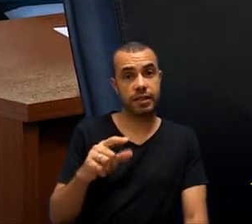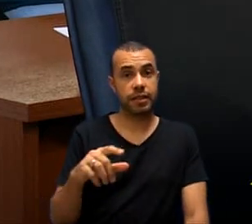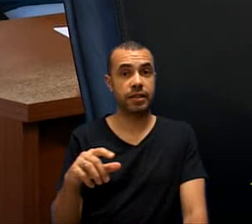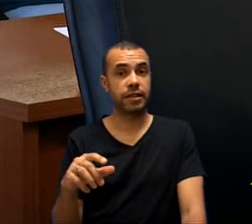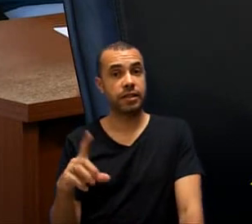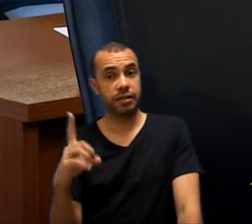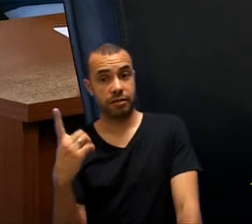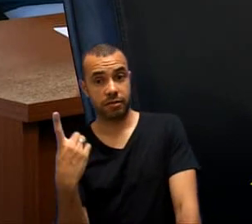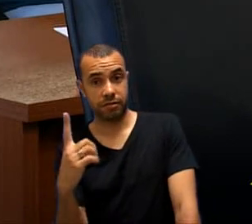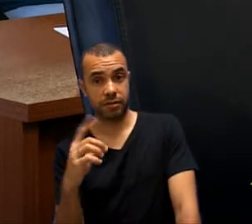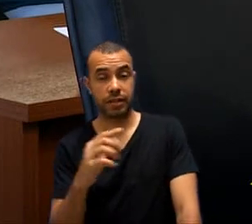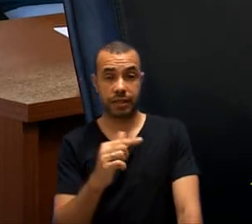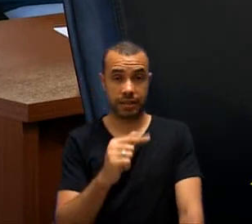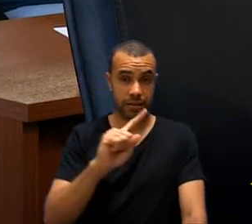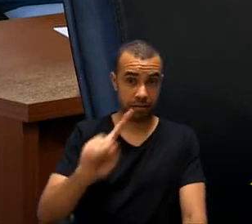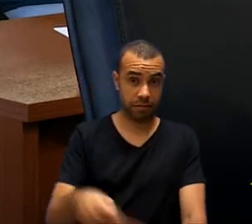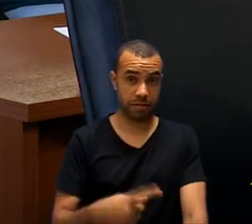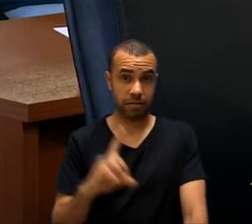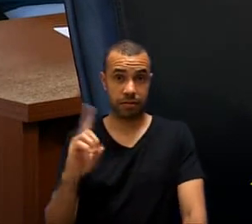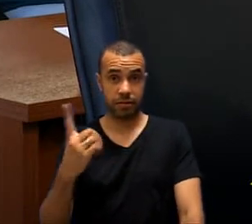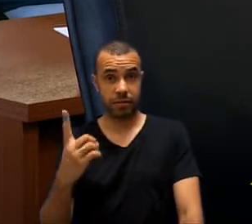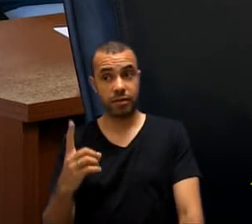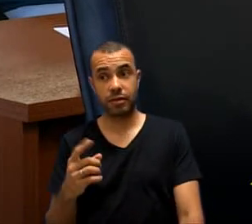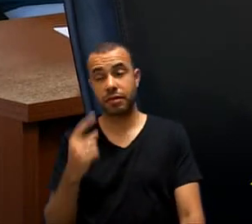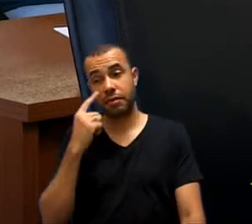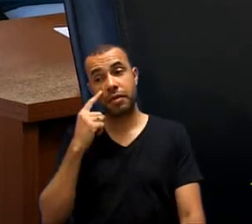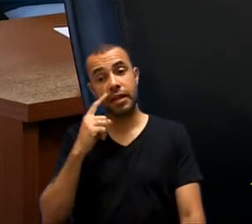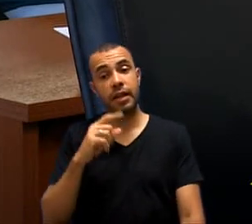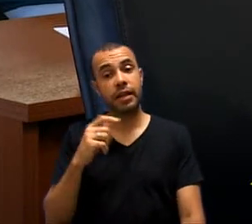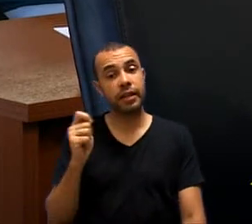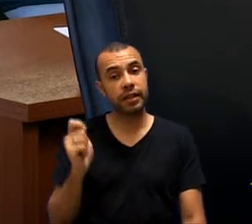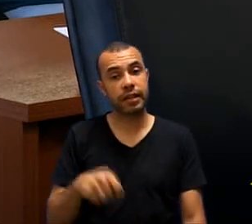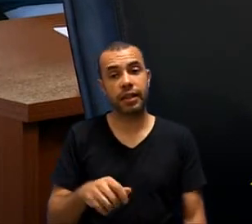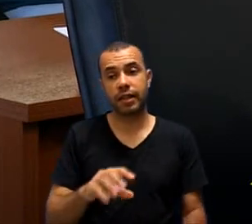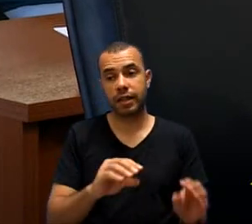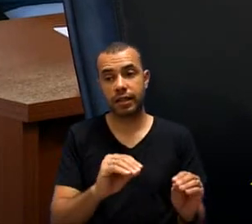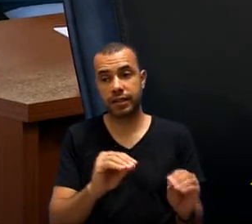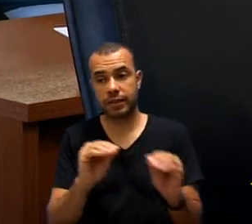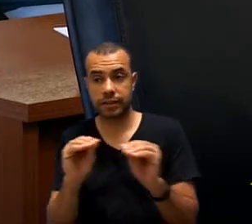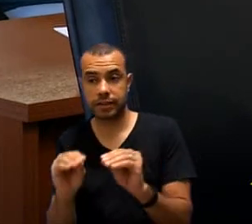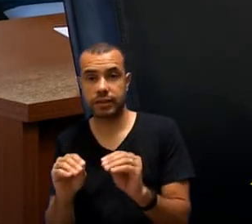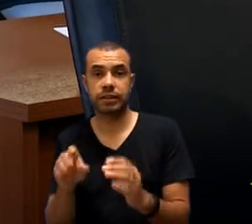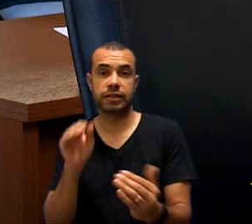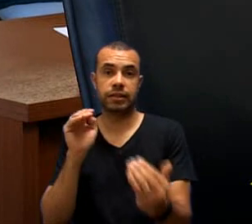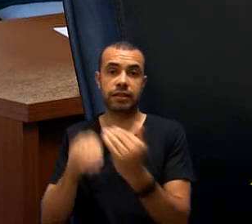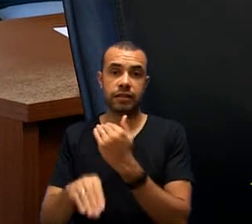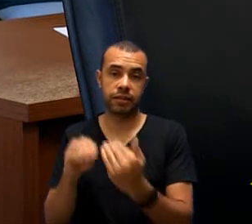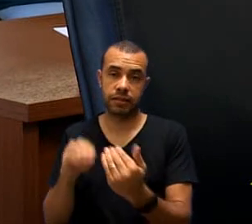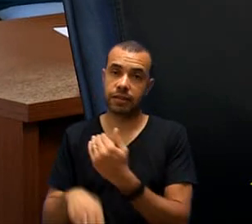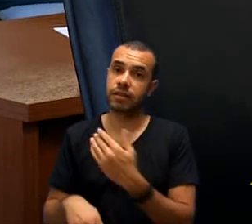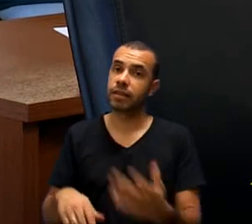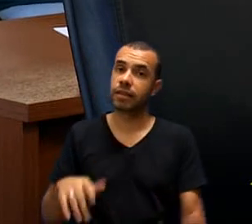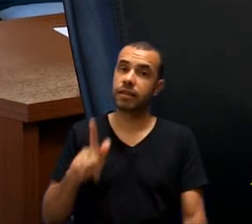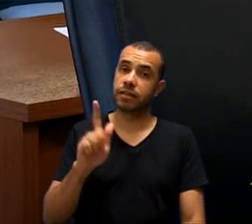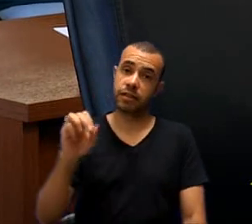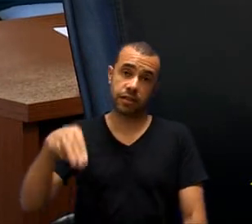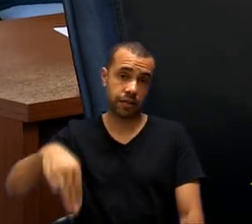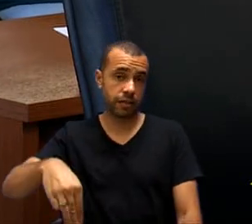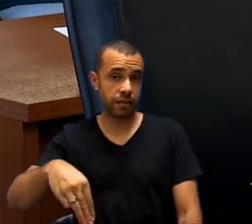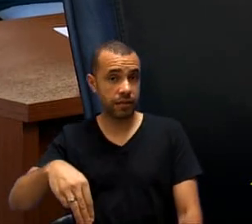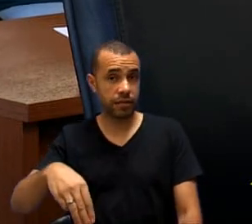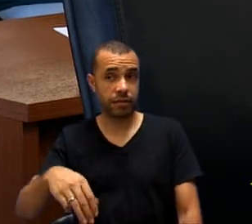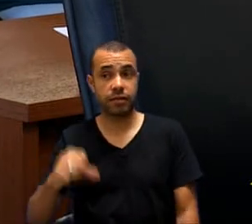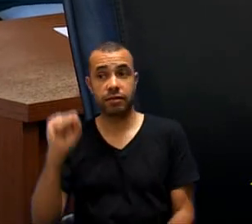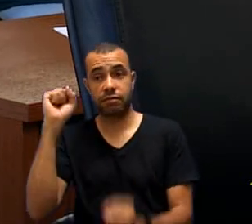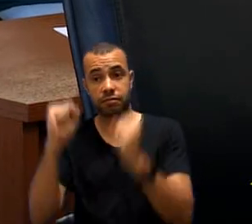contrapartida, que nós pudéssemos incluir a Avenida General Motors, na Zona Industrial. É uma avenida importantíssima, é um elo de ligação